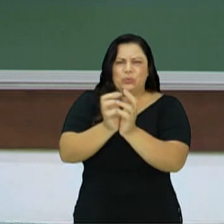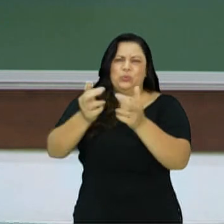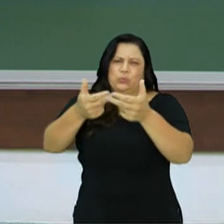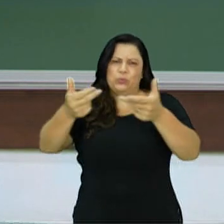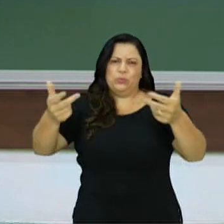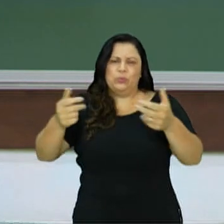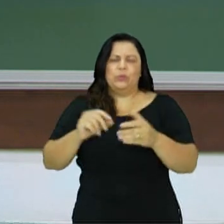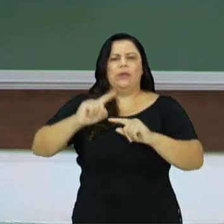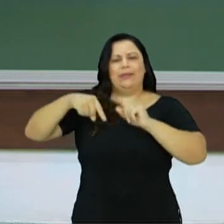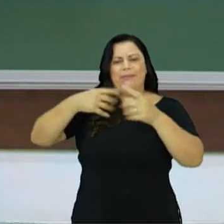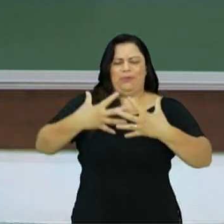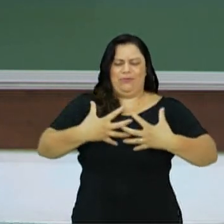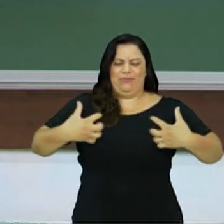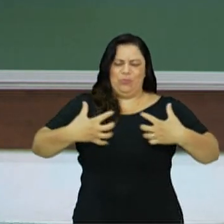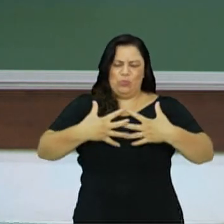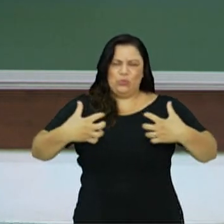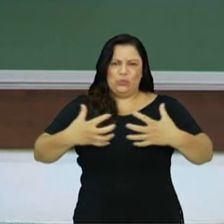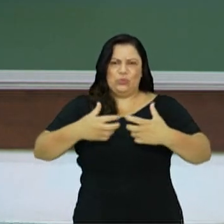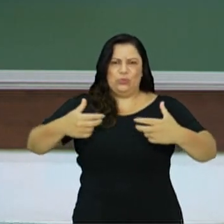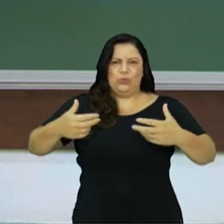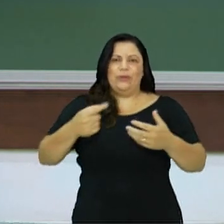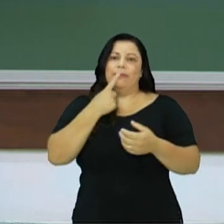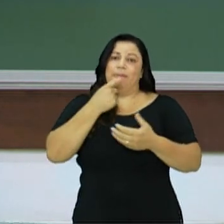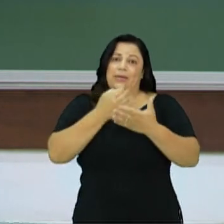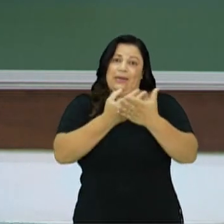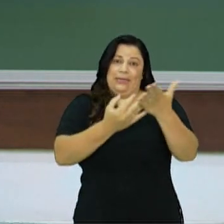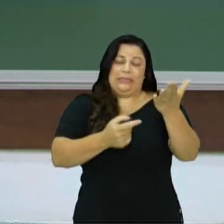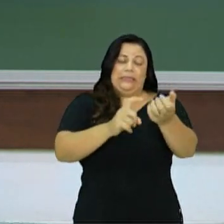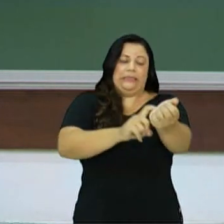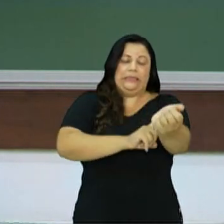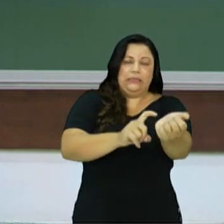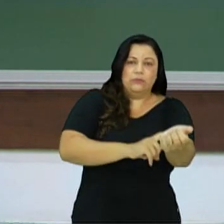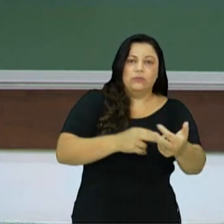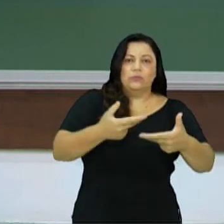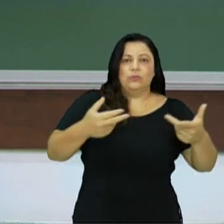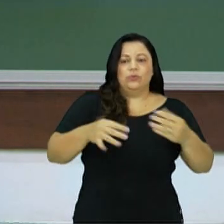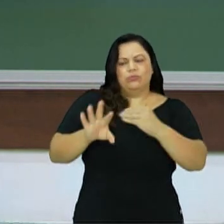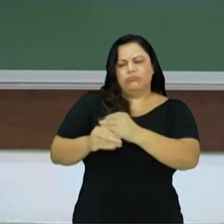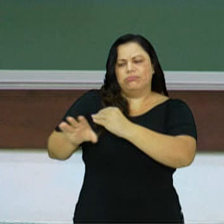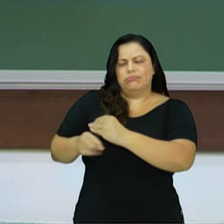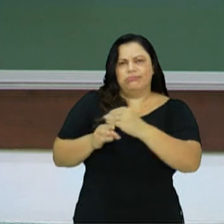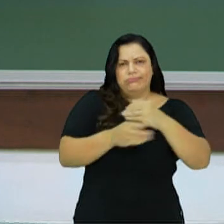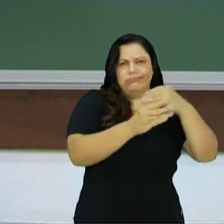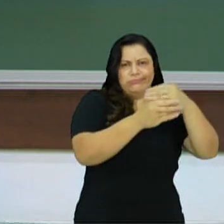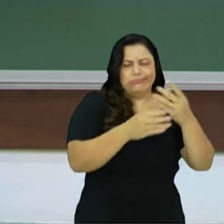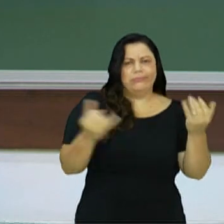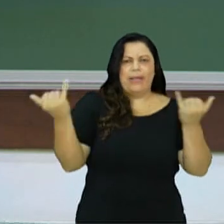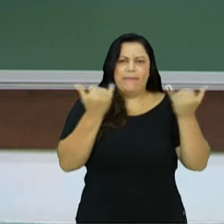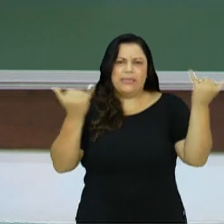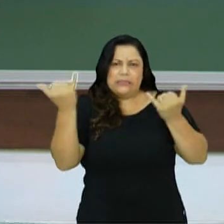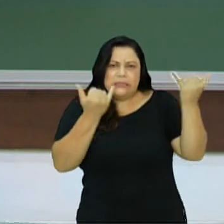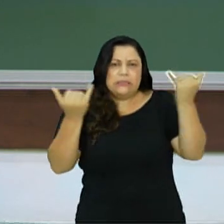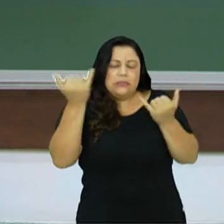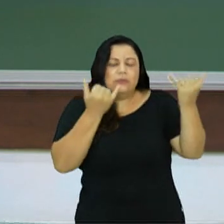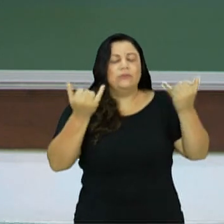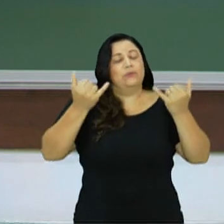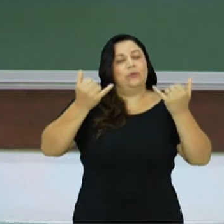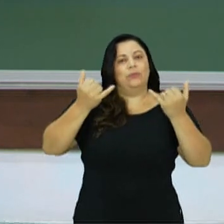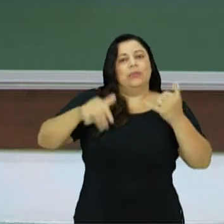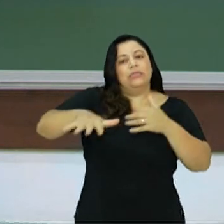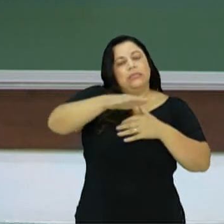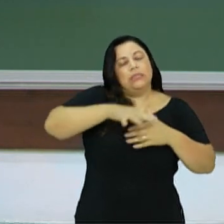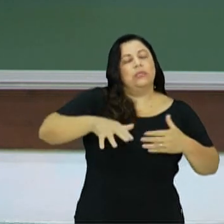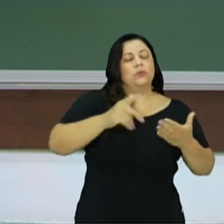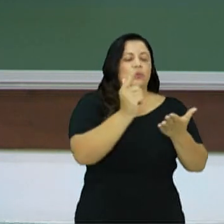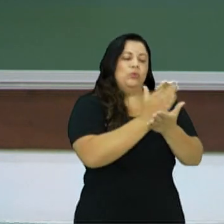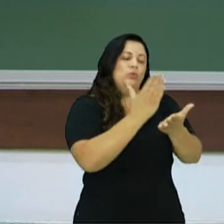para o muscular e nervoso, né? E assim a gente vai constituindo aos poucos. Você vai ter mais informações, de um modo geral, no teu livro didático.